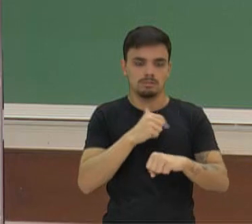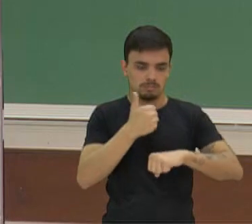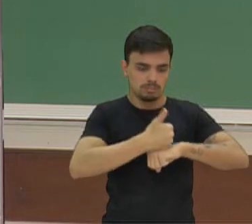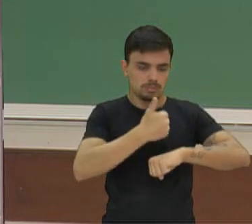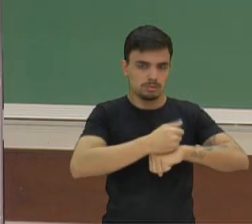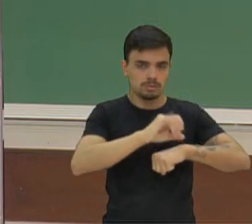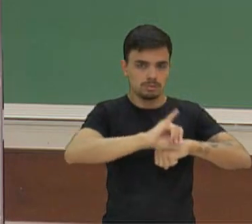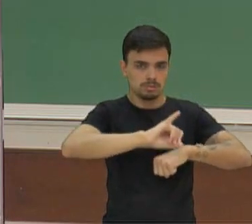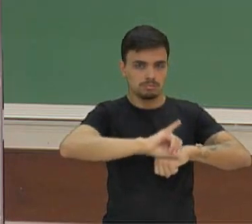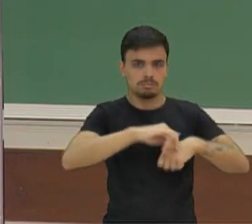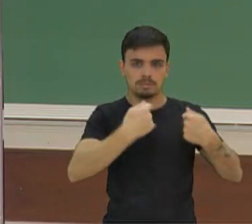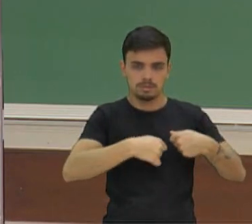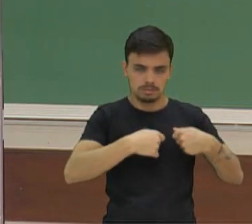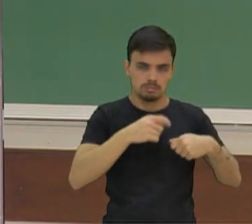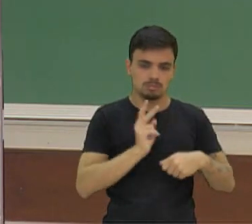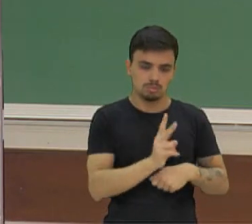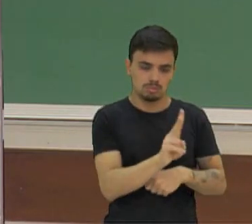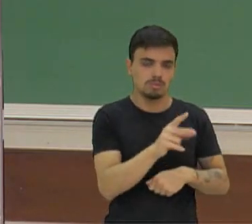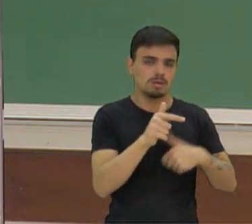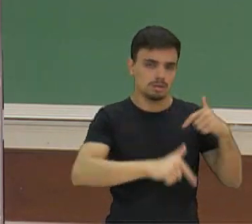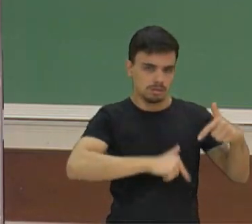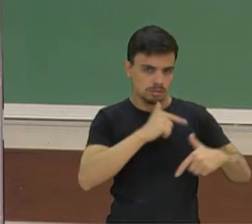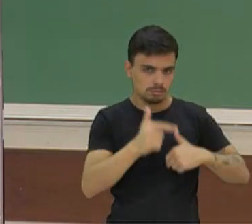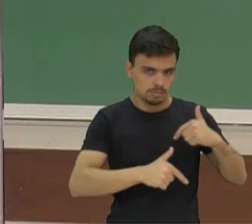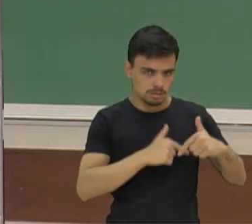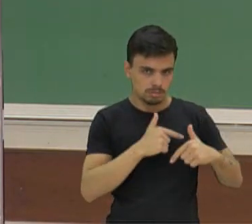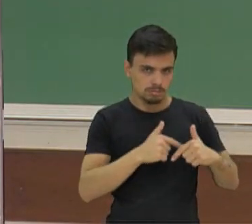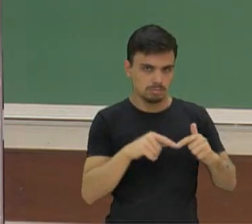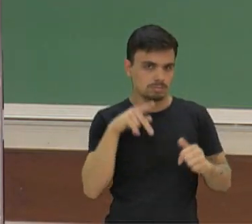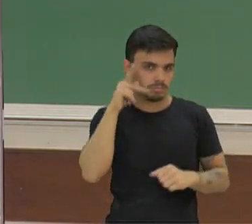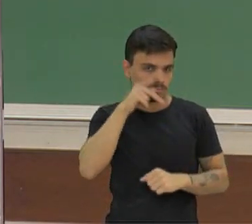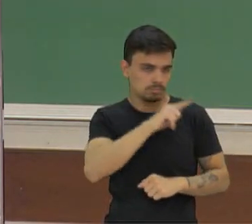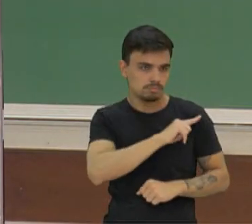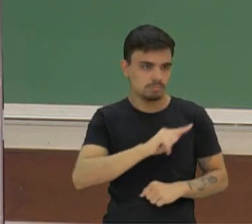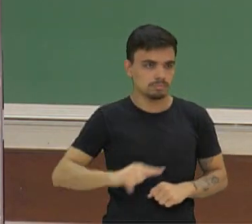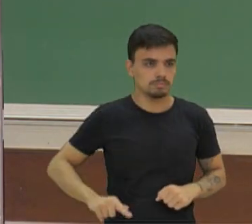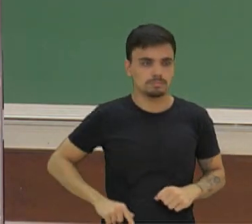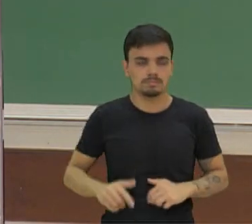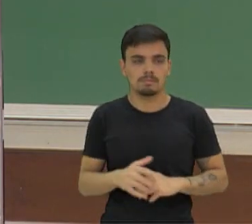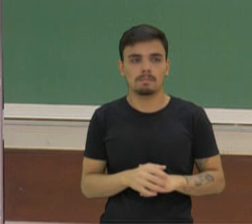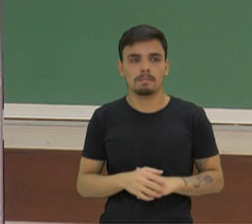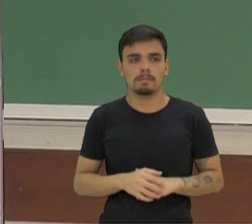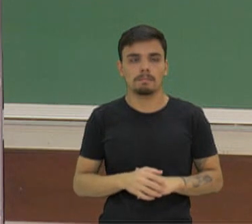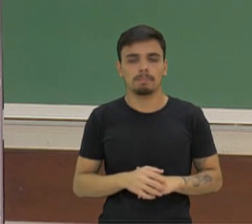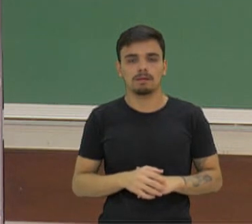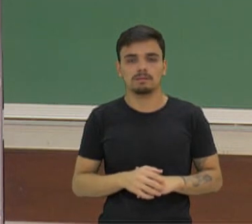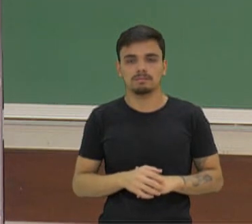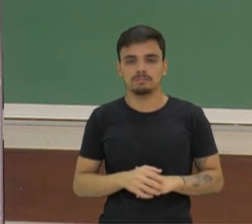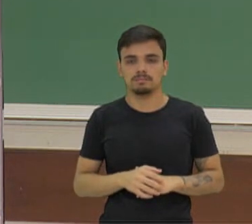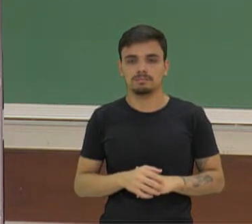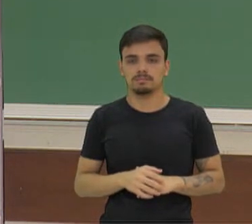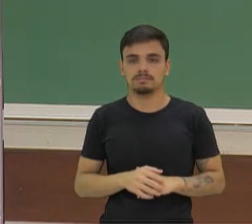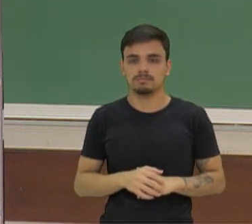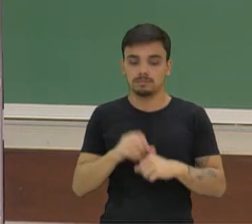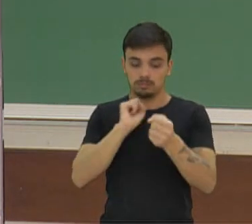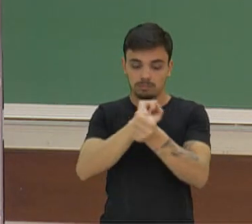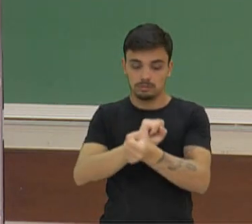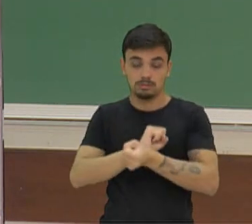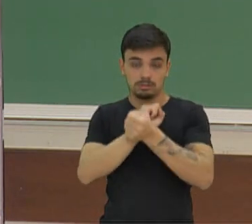continuar exercendo o seu governo. E na esfera social, os escravizados